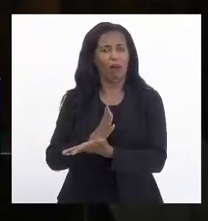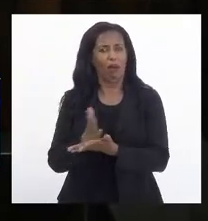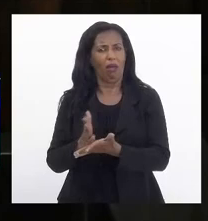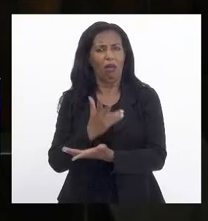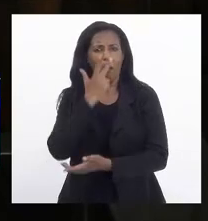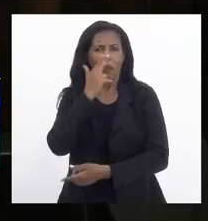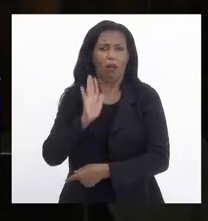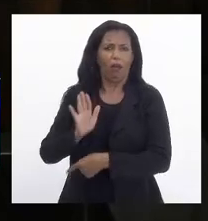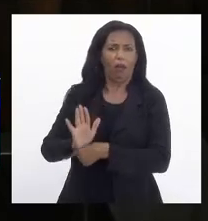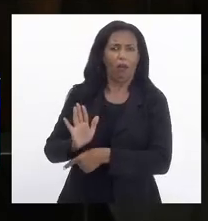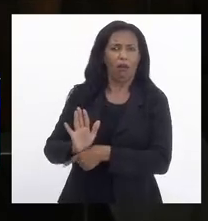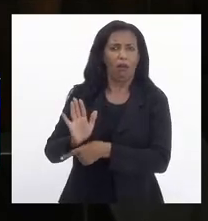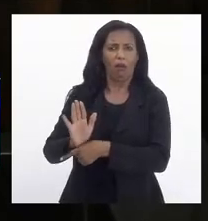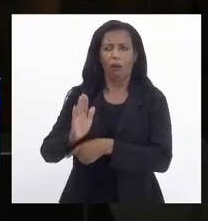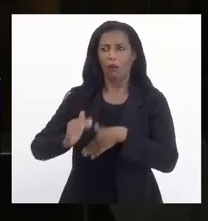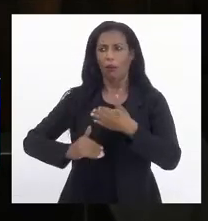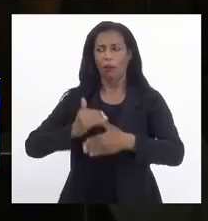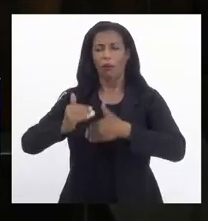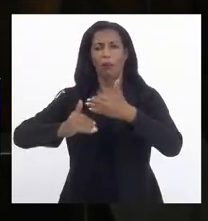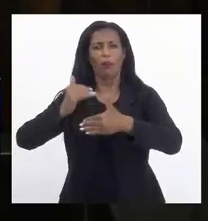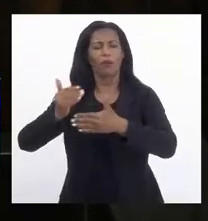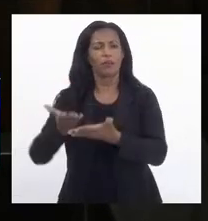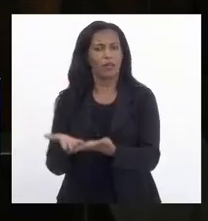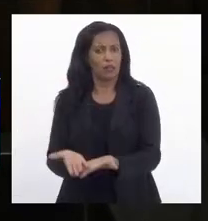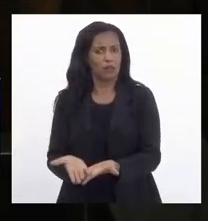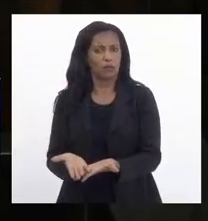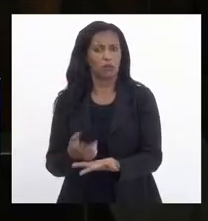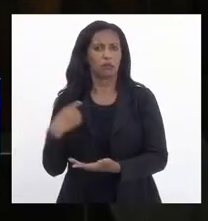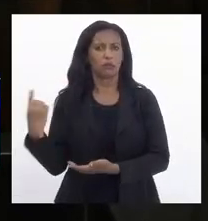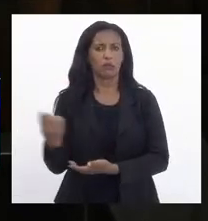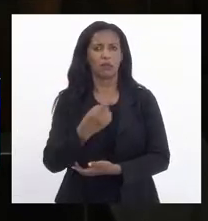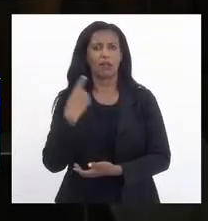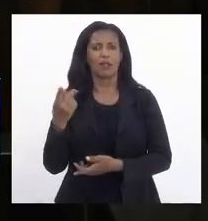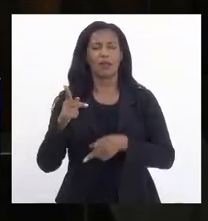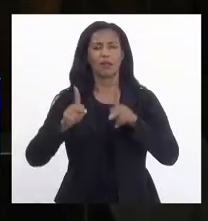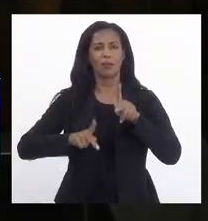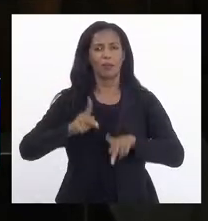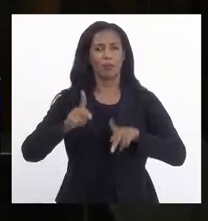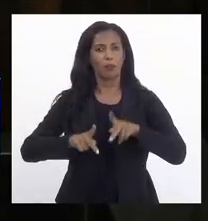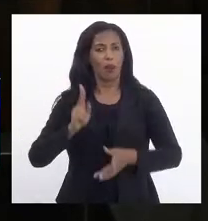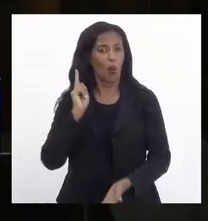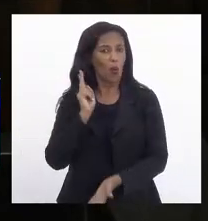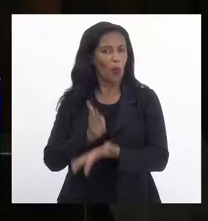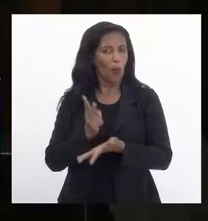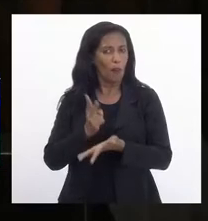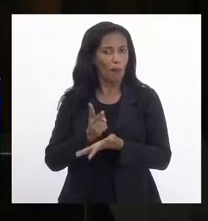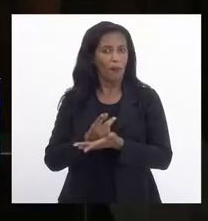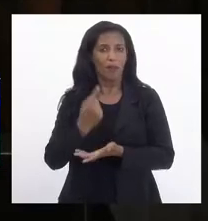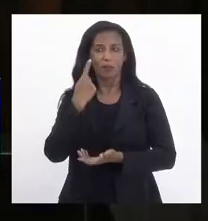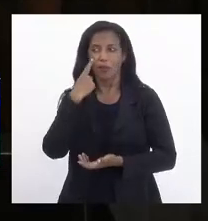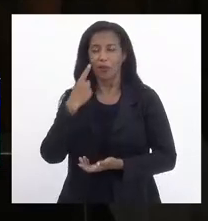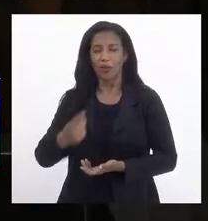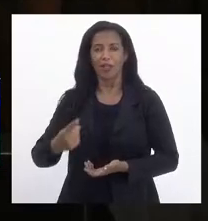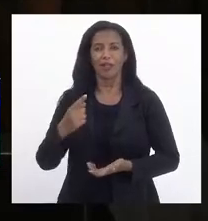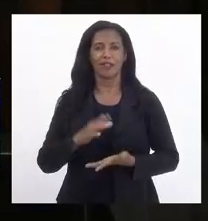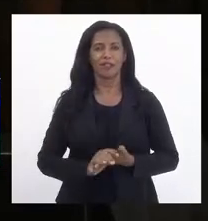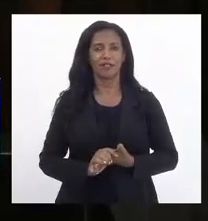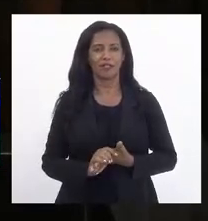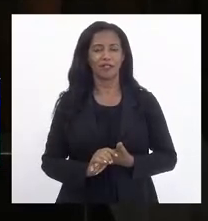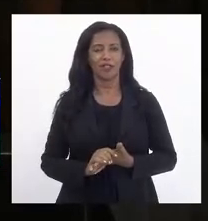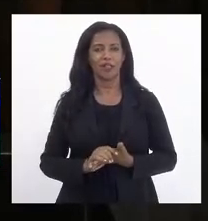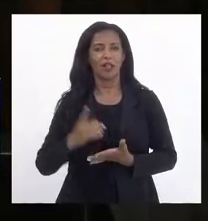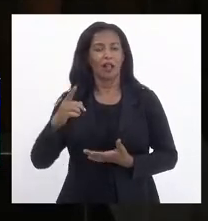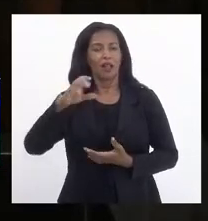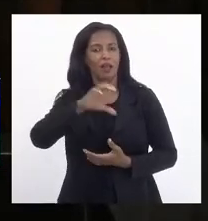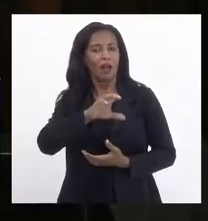estimulando o processo de desescolarização da nossa população. O mesmo a gente vê acontecer no município